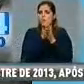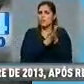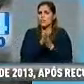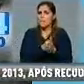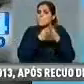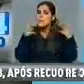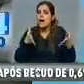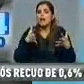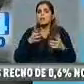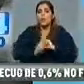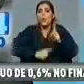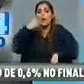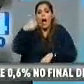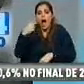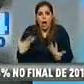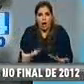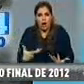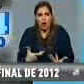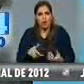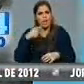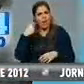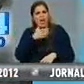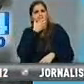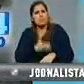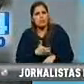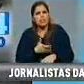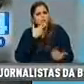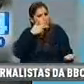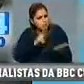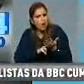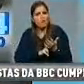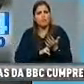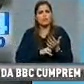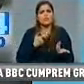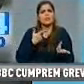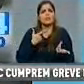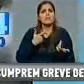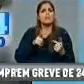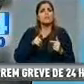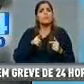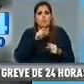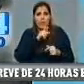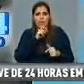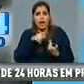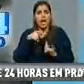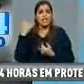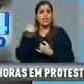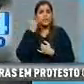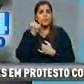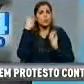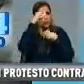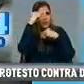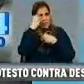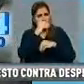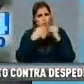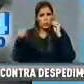que existe e que existem experiências já muito evidentes no terreno que mostram como é que é possível as instituições de ensino superior,